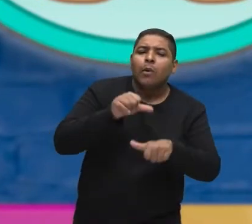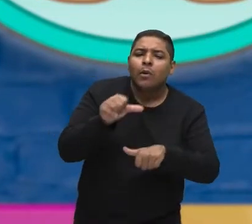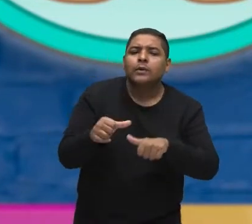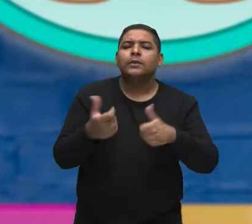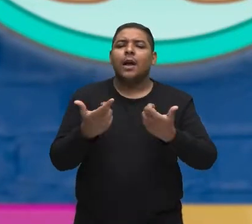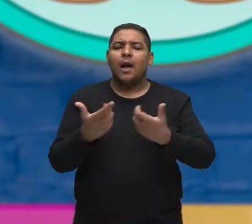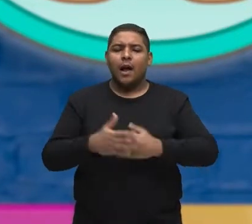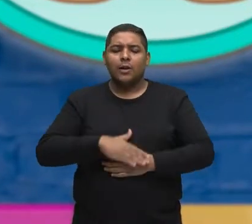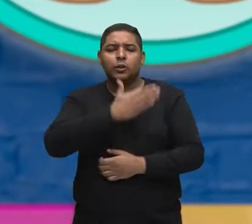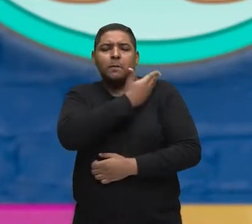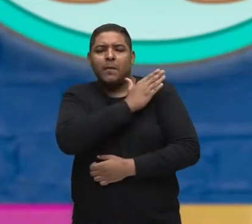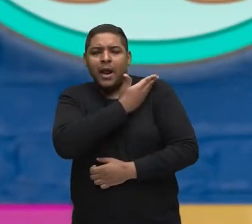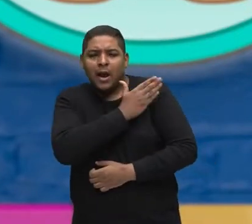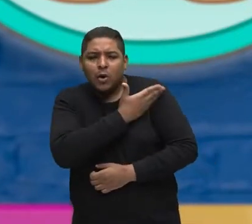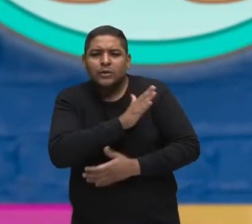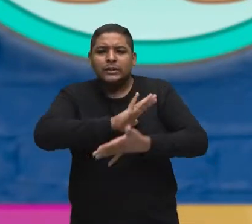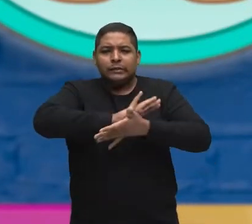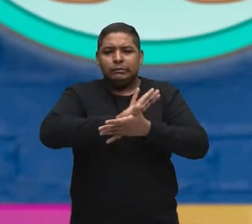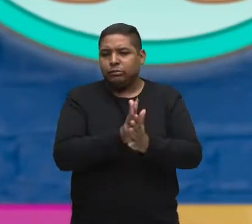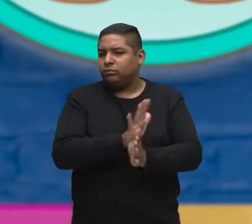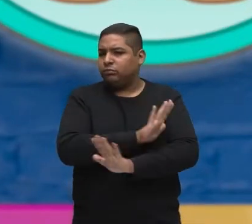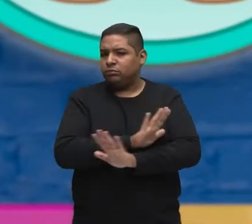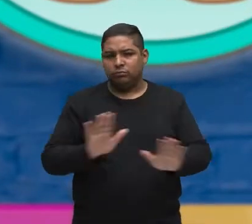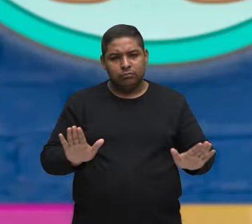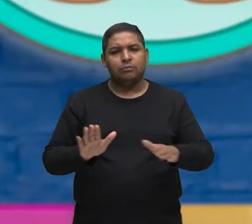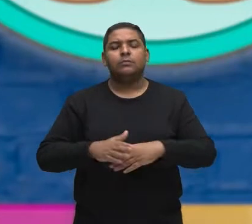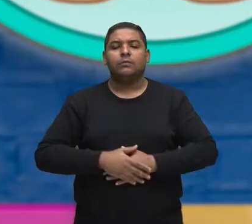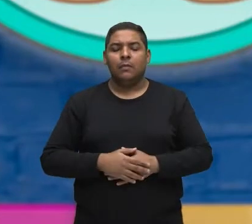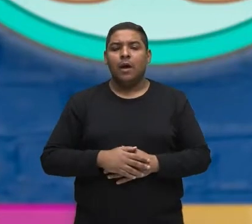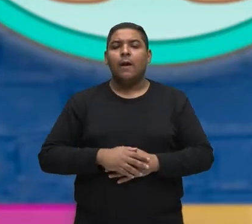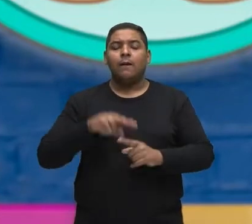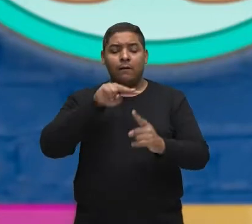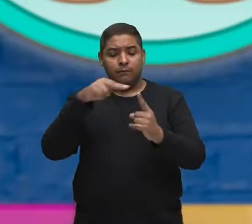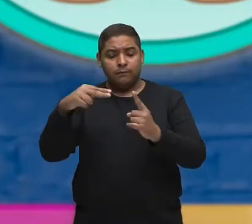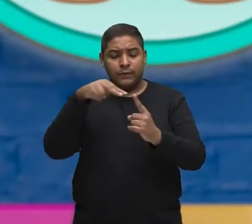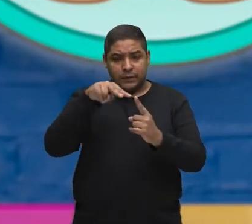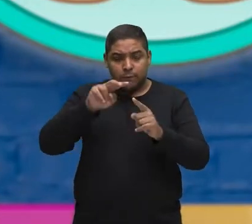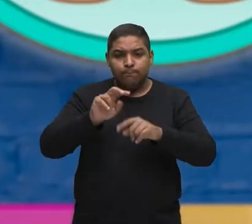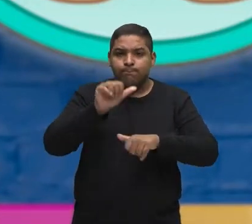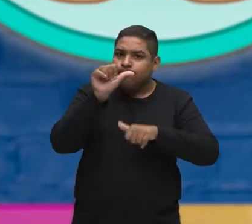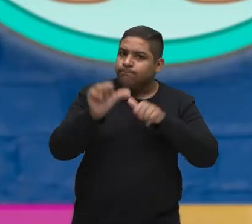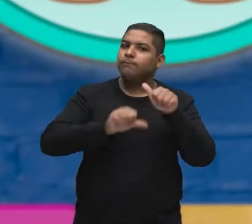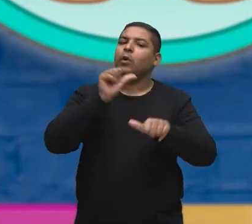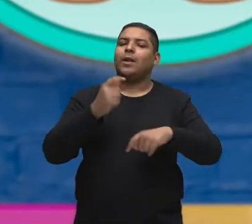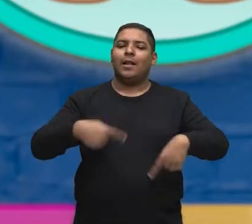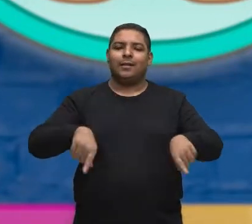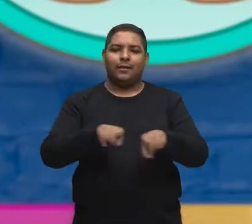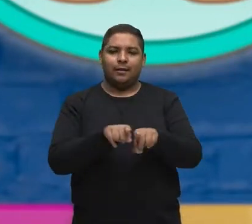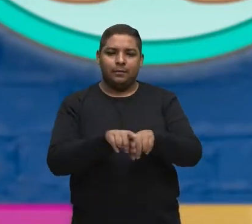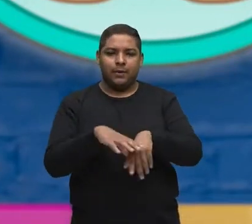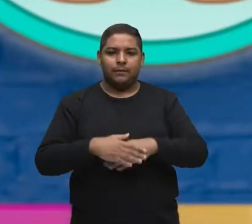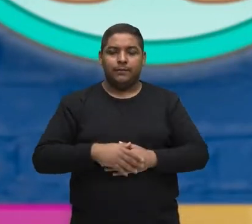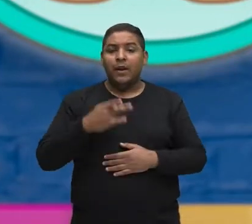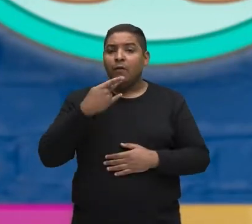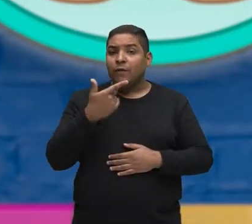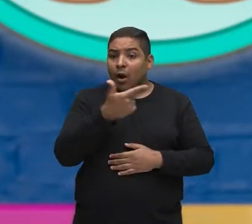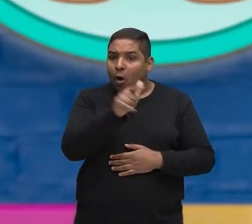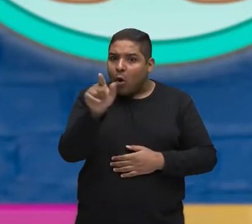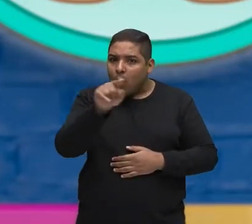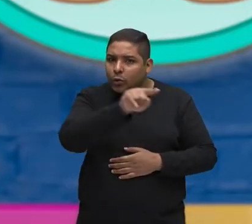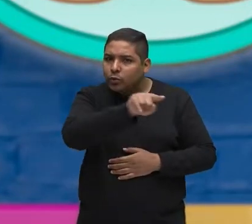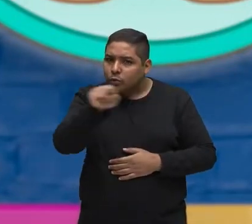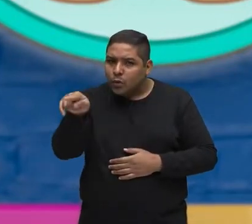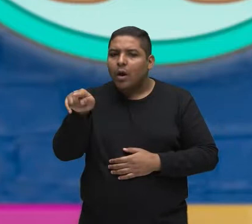Quebrar os preconceitos, né? Mudar a minha visão sobre algumas coisas. E quando eu falo do outro, eu primeiro me